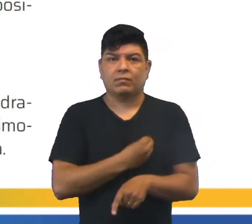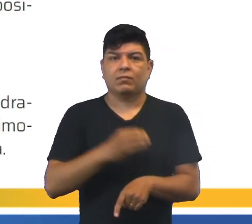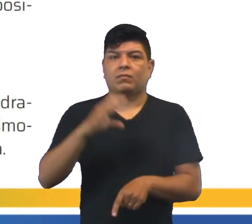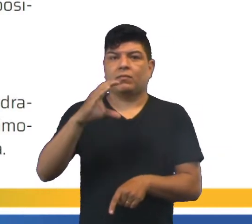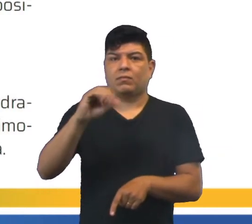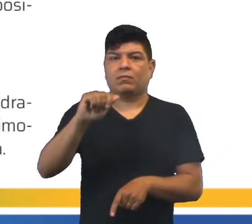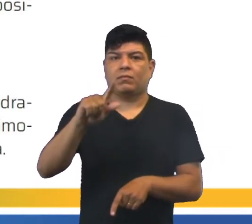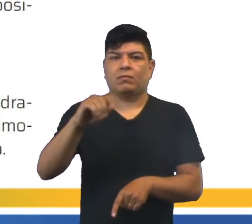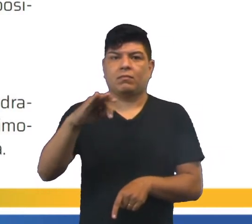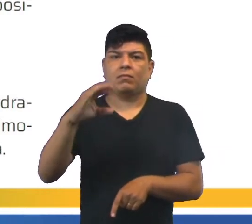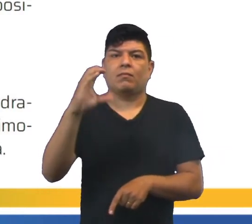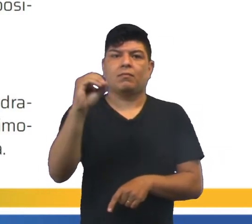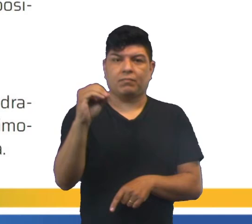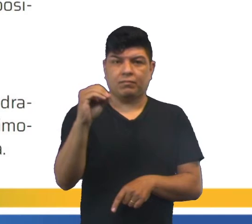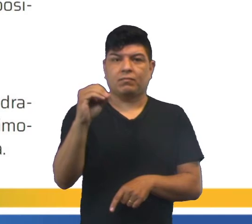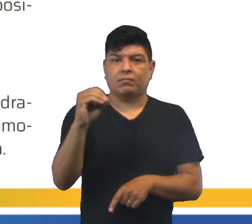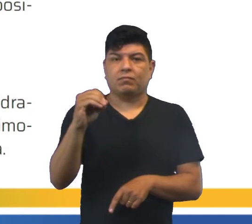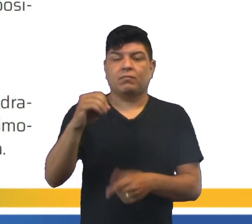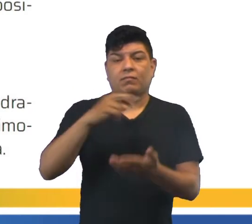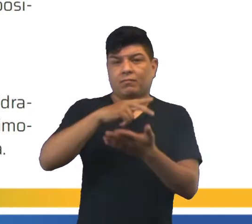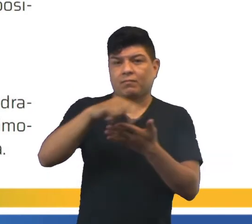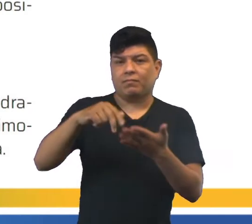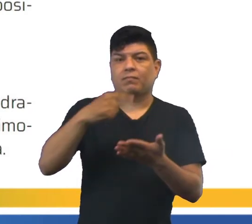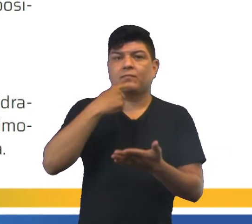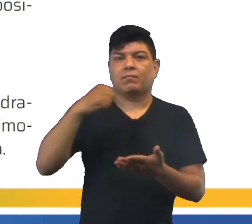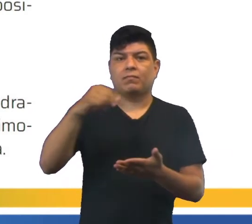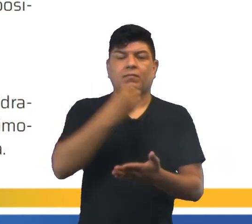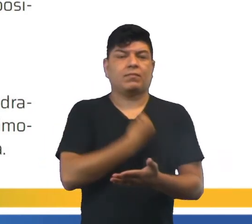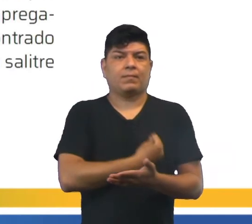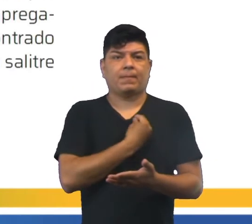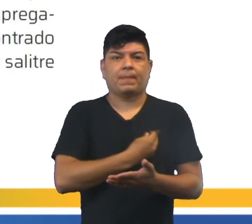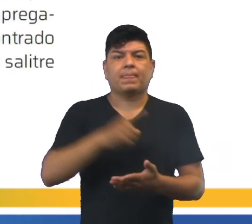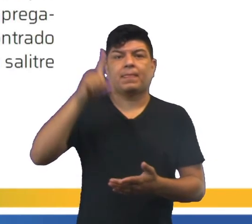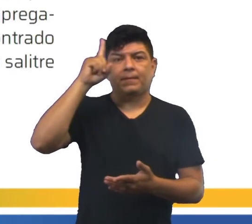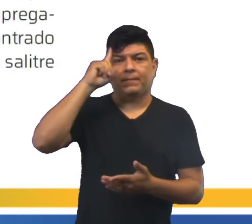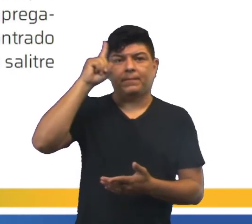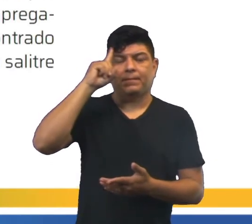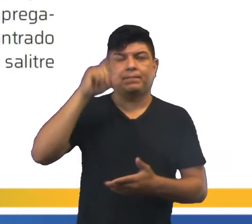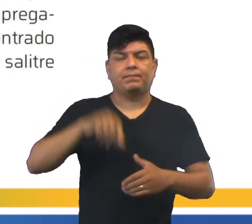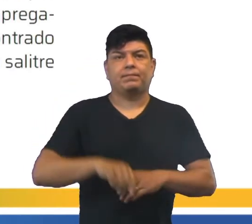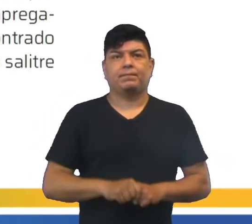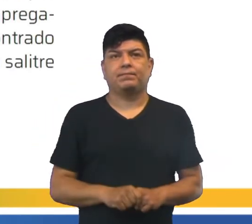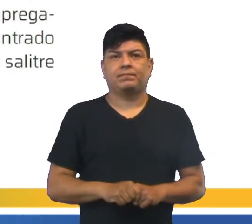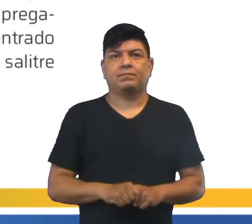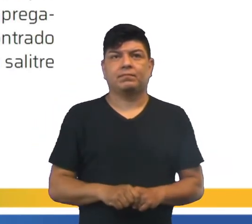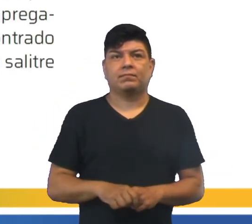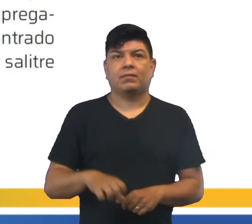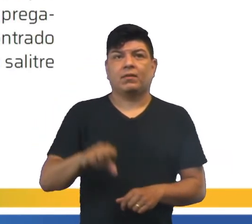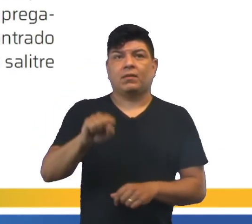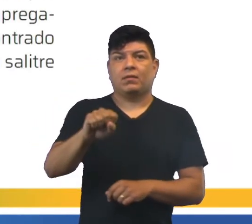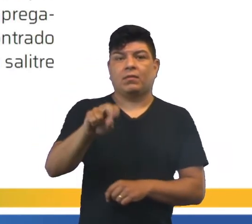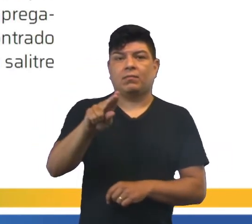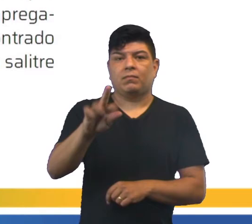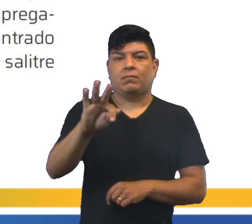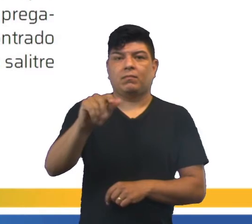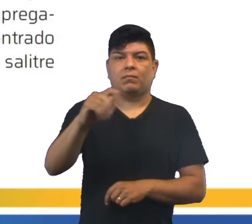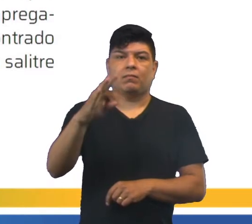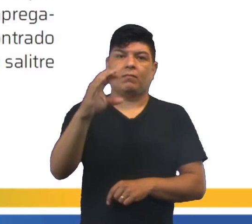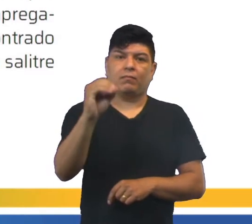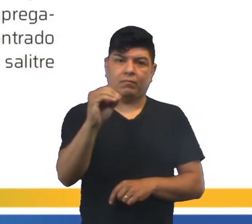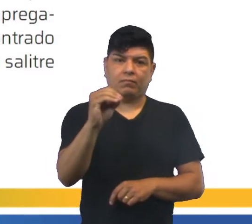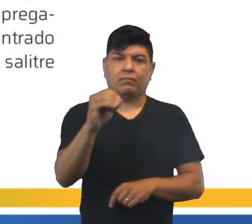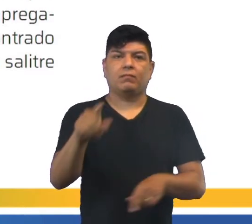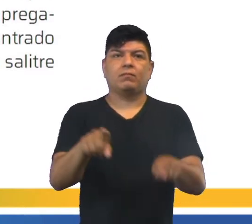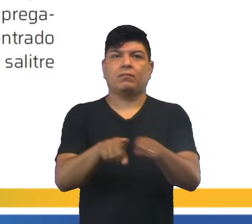de cálcio, né, que são sais presentes no nosso dia a dia. O sulfato de alumínio também, que tem o alumínio